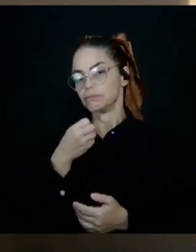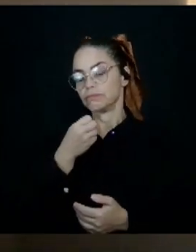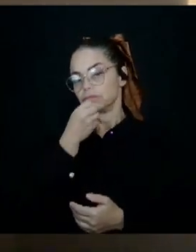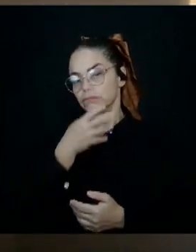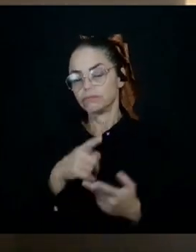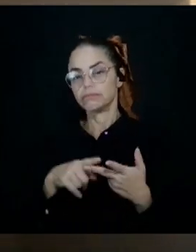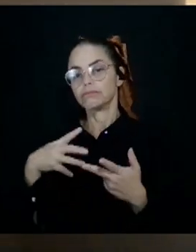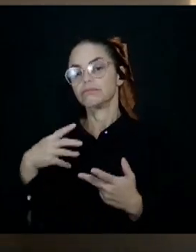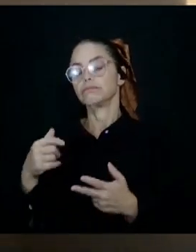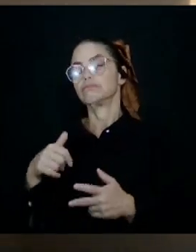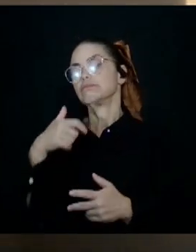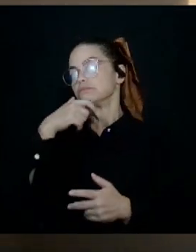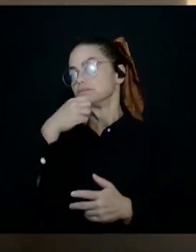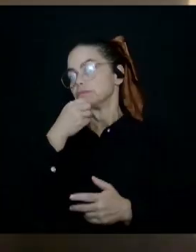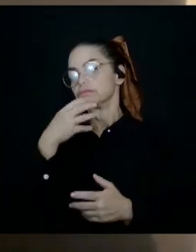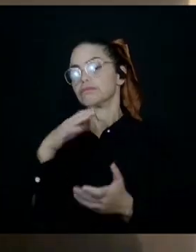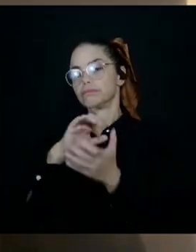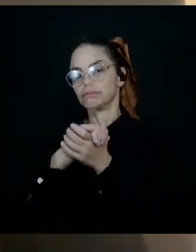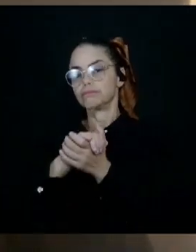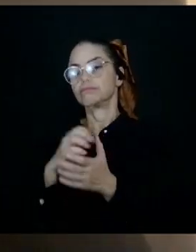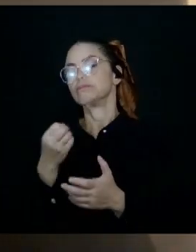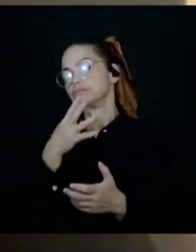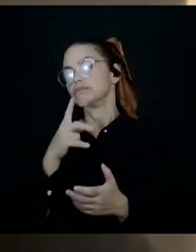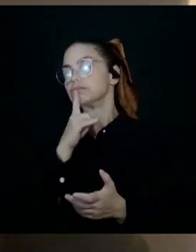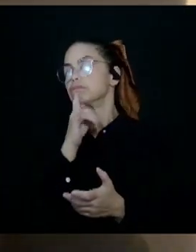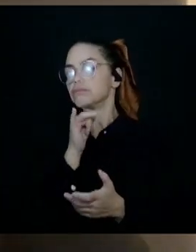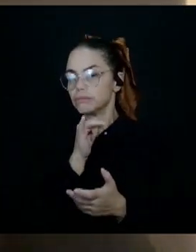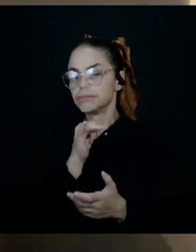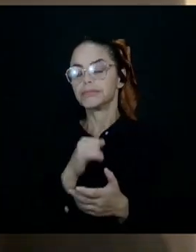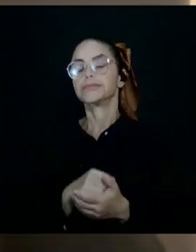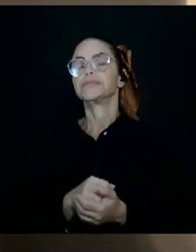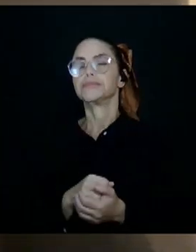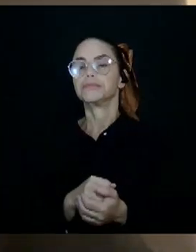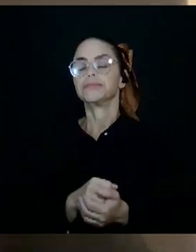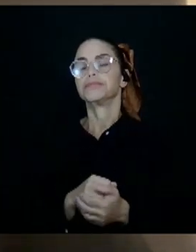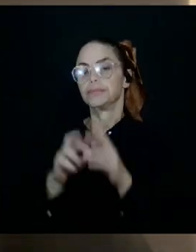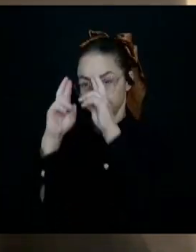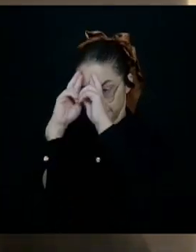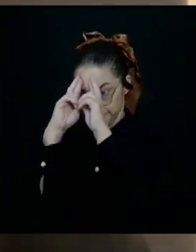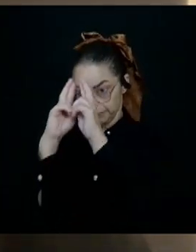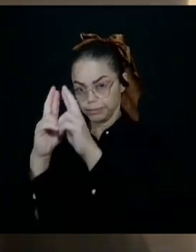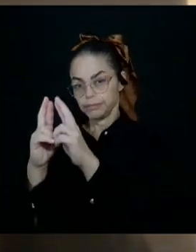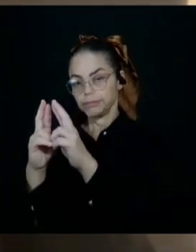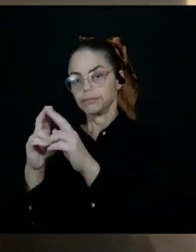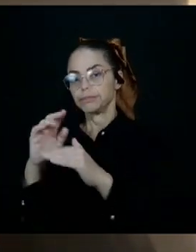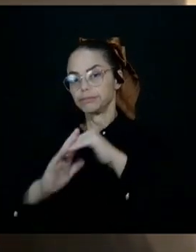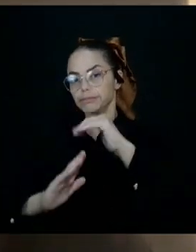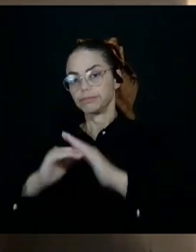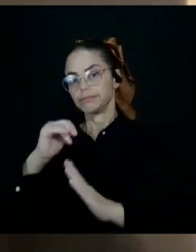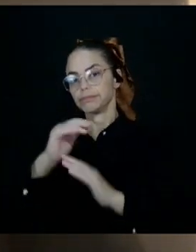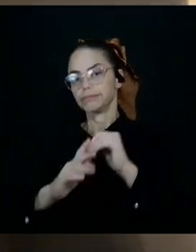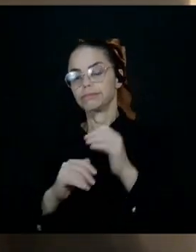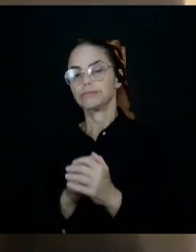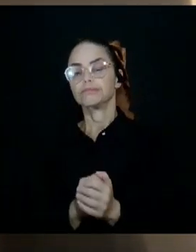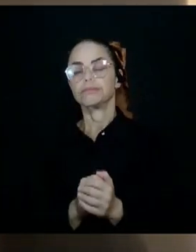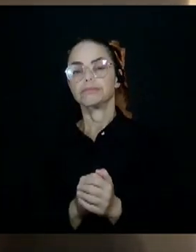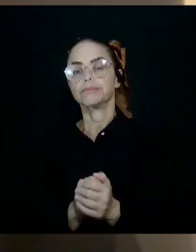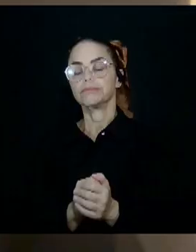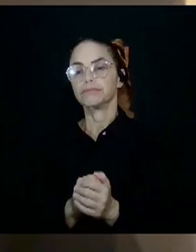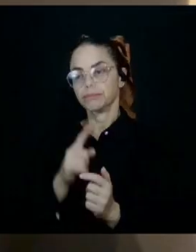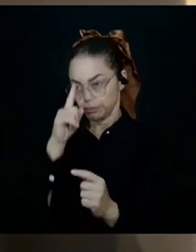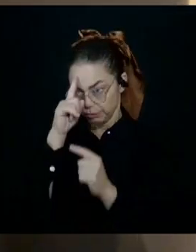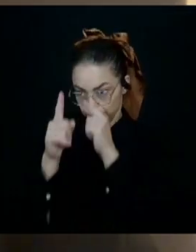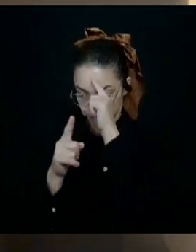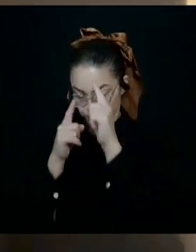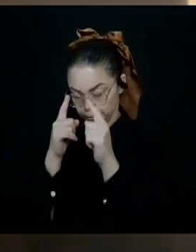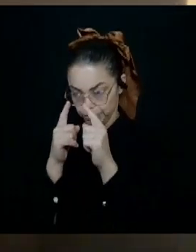pai. E é assim que funciona a vida, né? Quando a gente respeita a posição de cada uma, respeita as ideias, os pensamentos, a